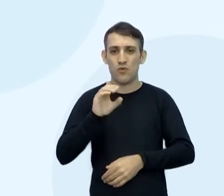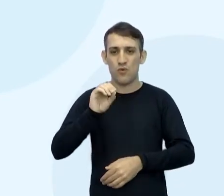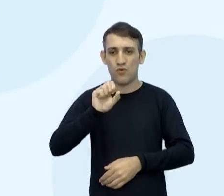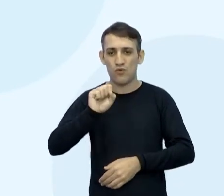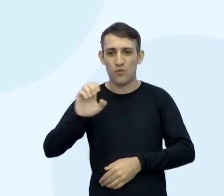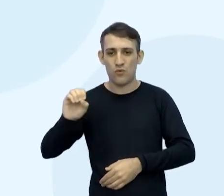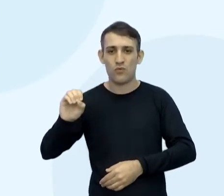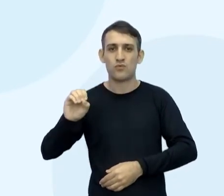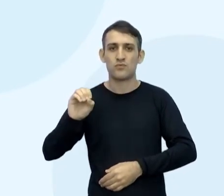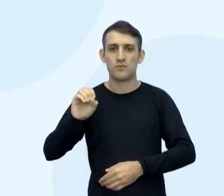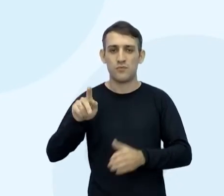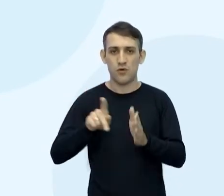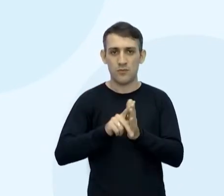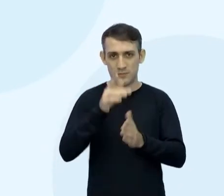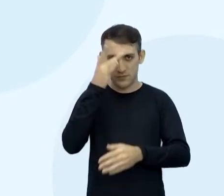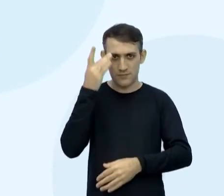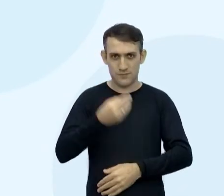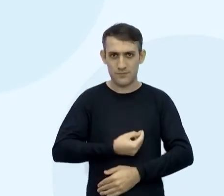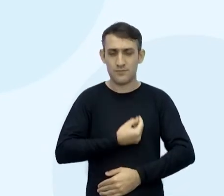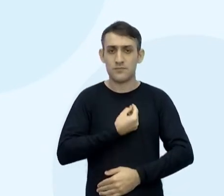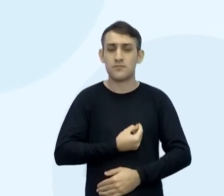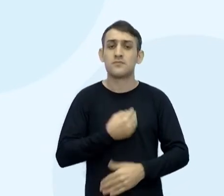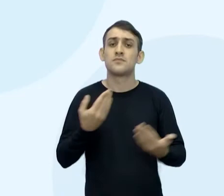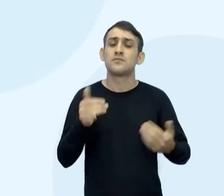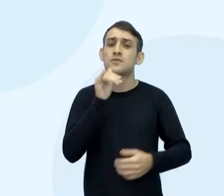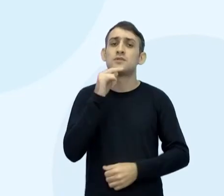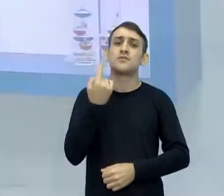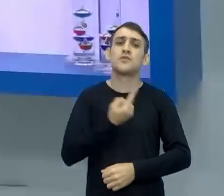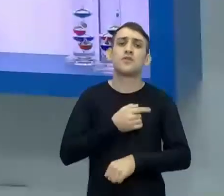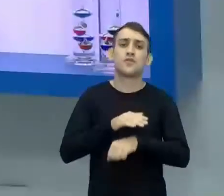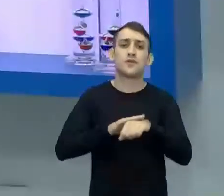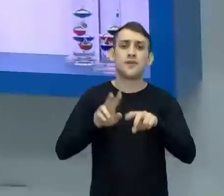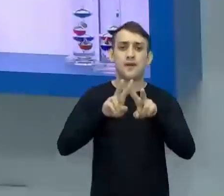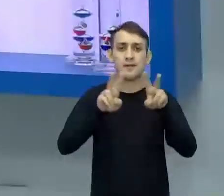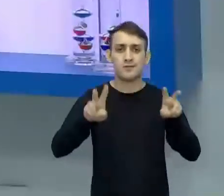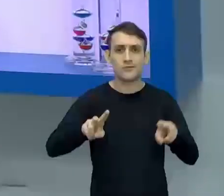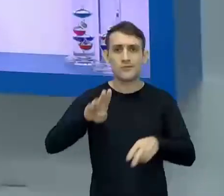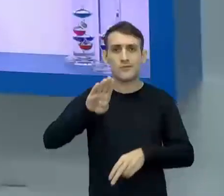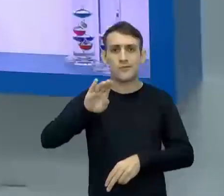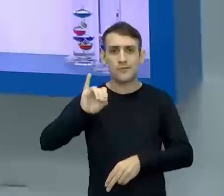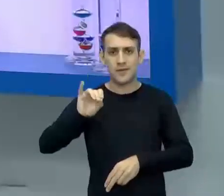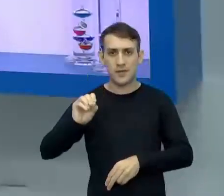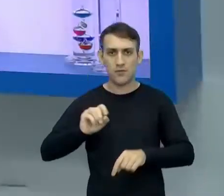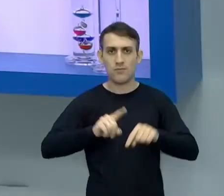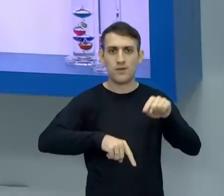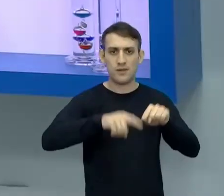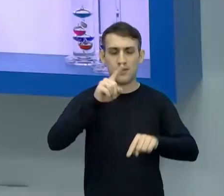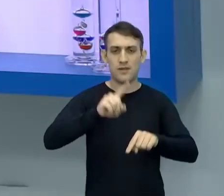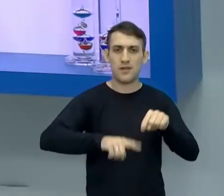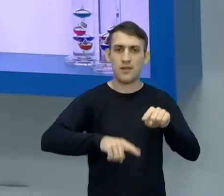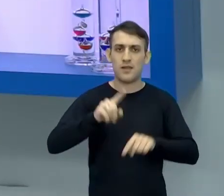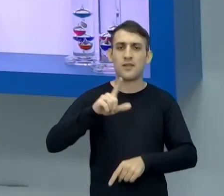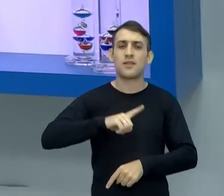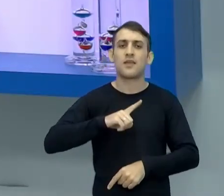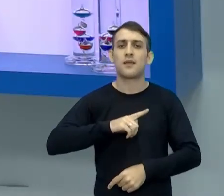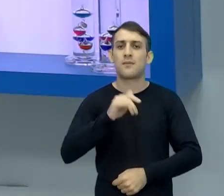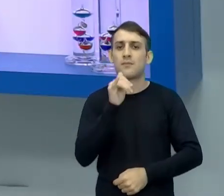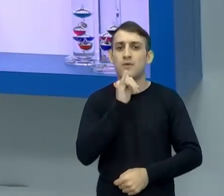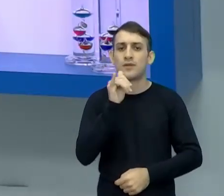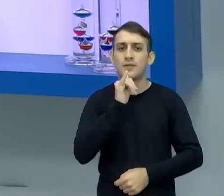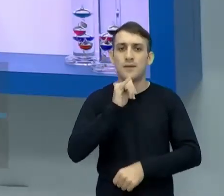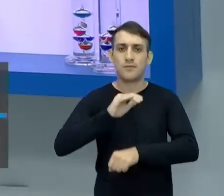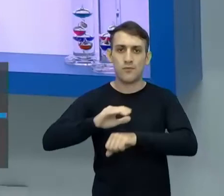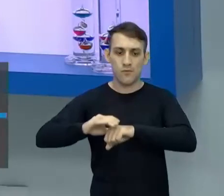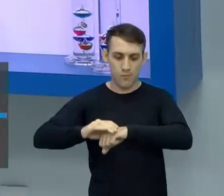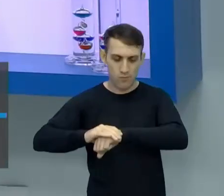ósseo natural dos seres vivos, tá? Então, quando a gente fala em biomateriais, tá? A gente pode ter, por exemplo, uma